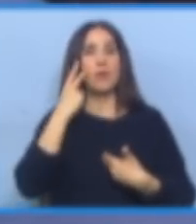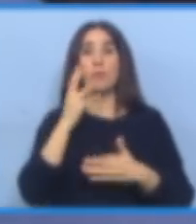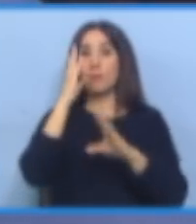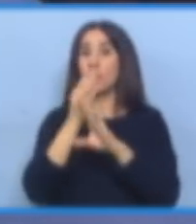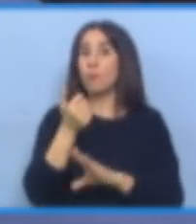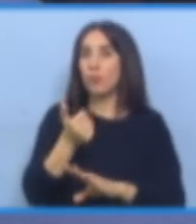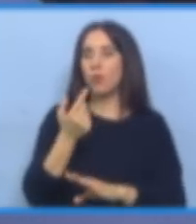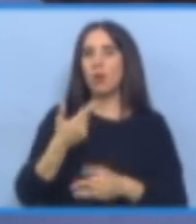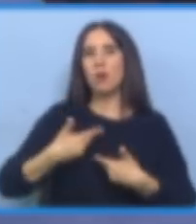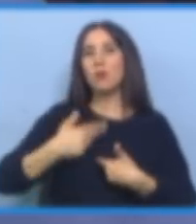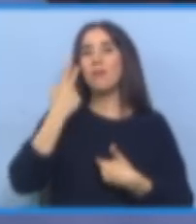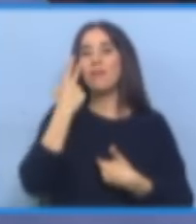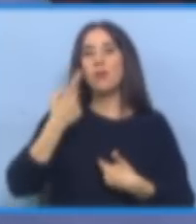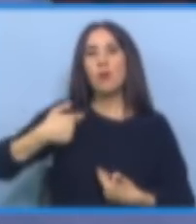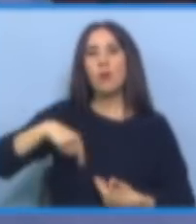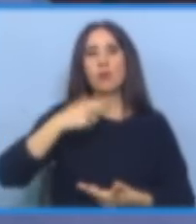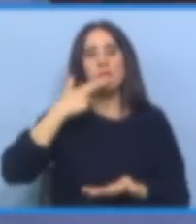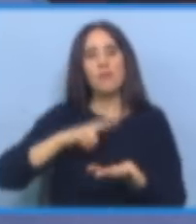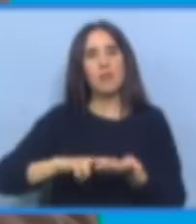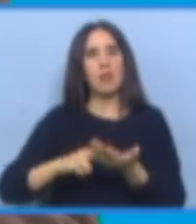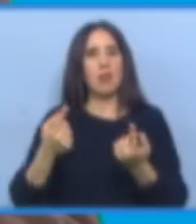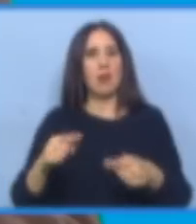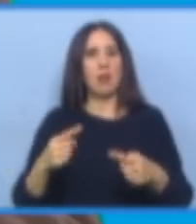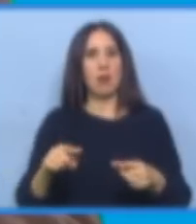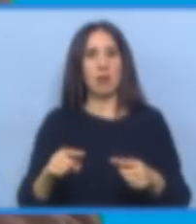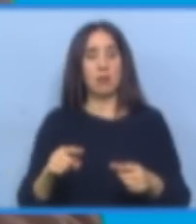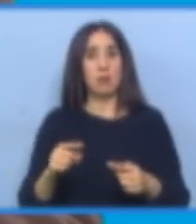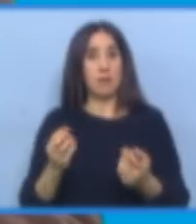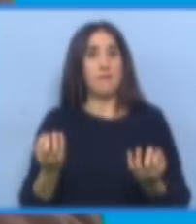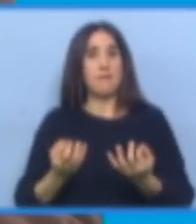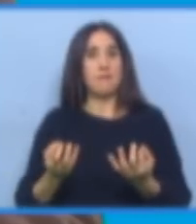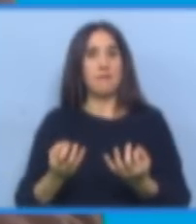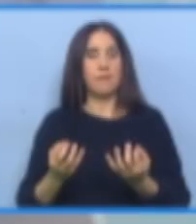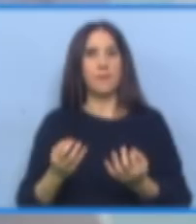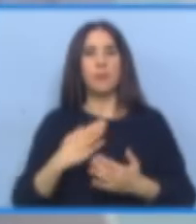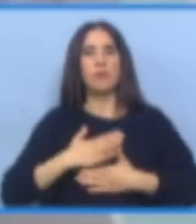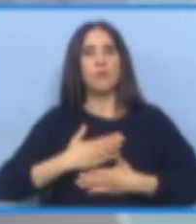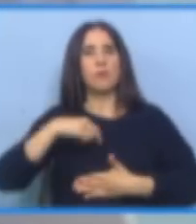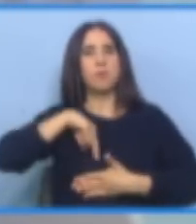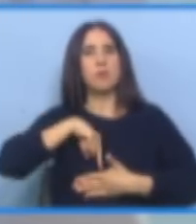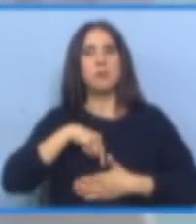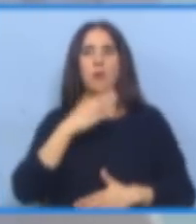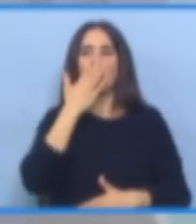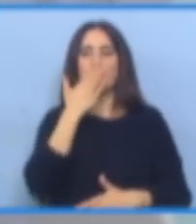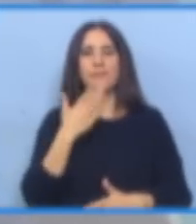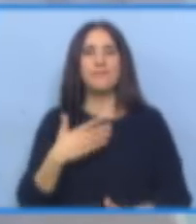psicologia ajuda-nos a viver na nossa verdade. E neste sentido, a vocação é uma espécie